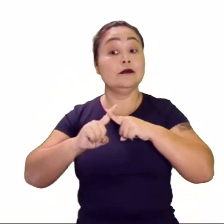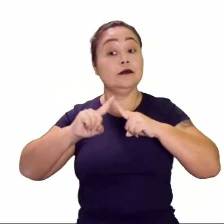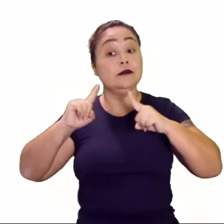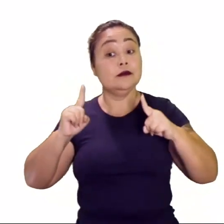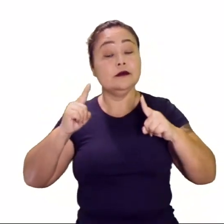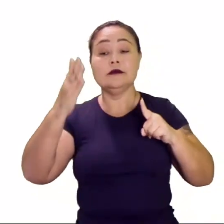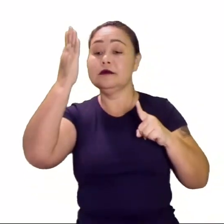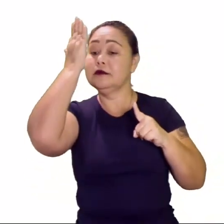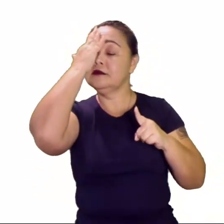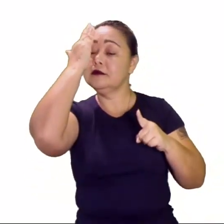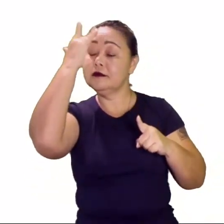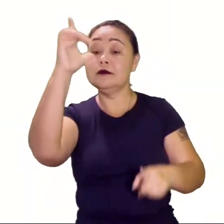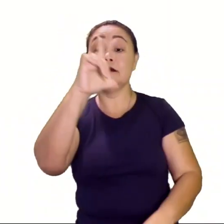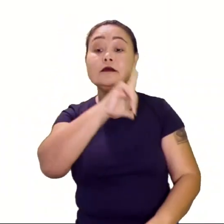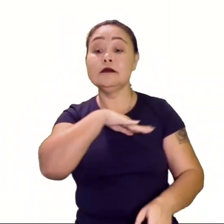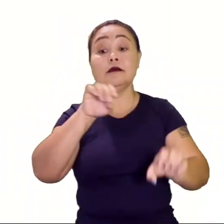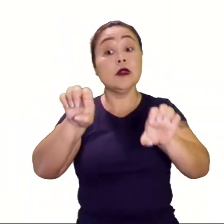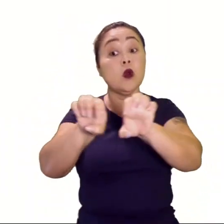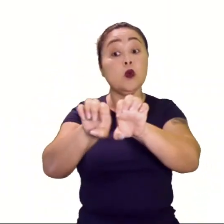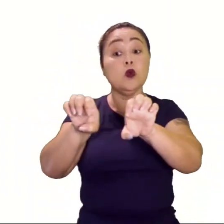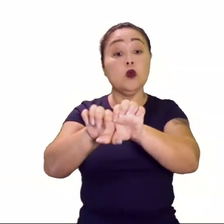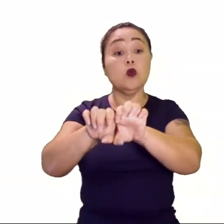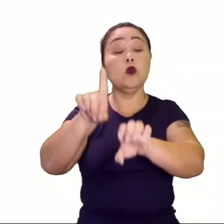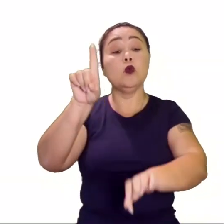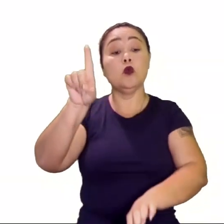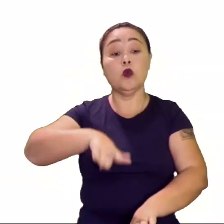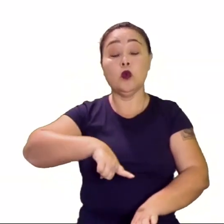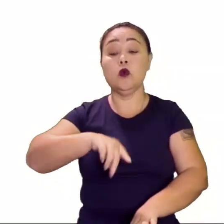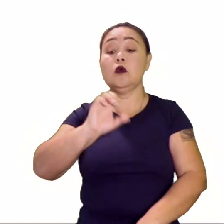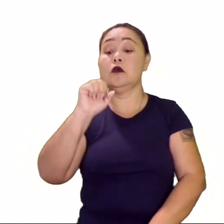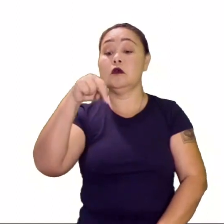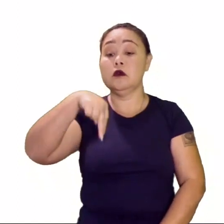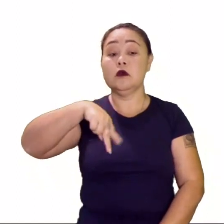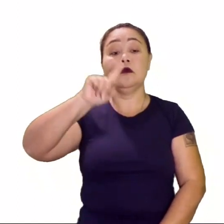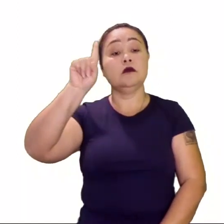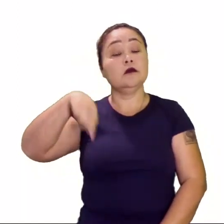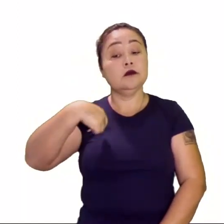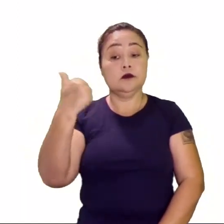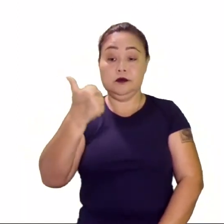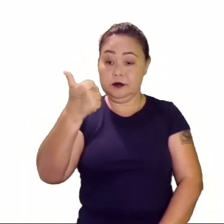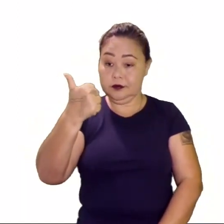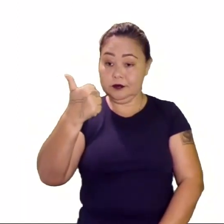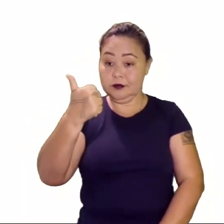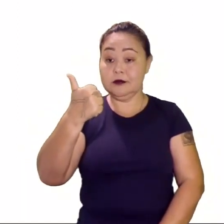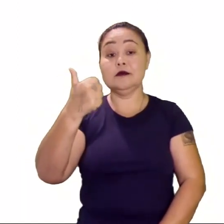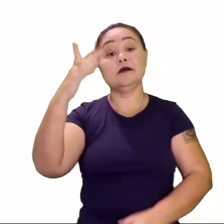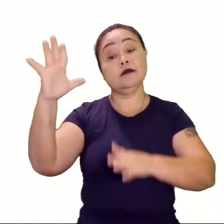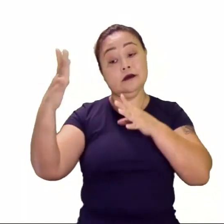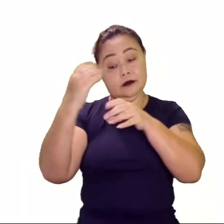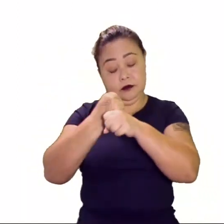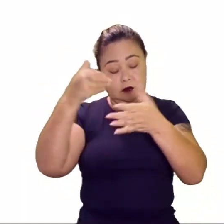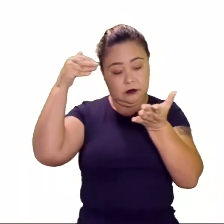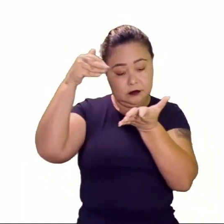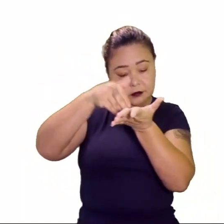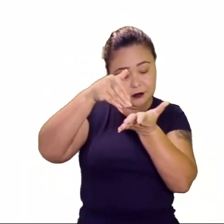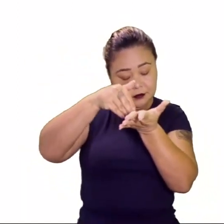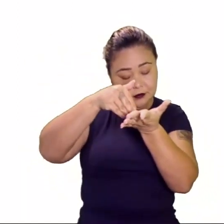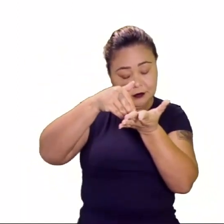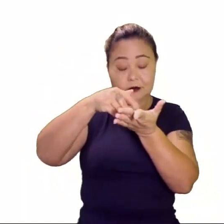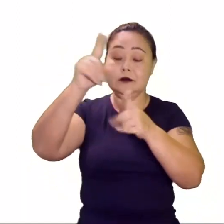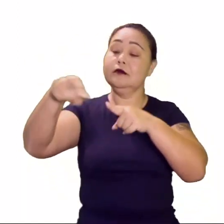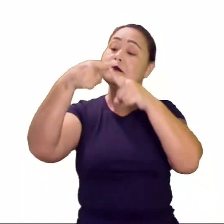Mas a gente sabe que existe a equação, né? A equação é SN é igual ao primeiro mais o